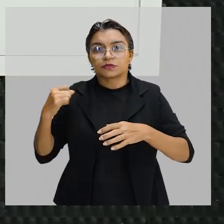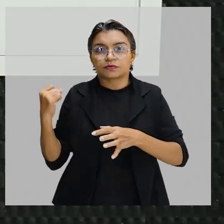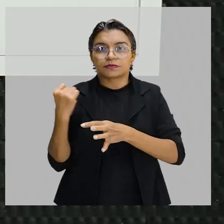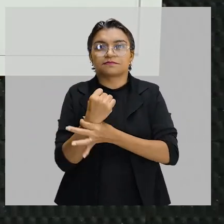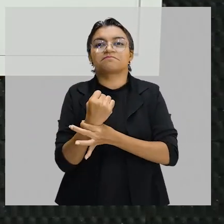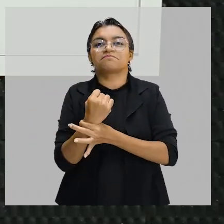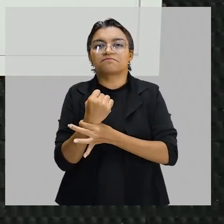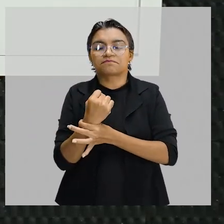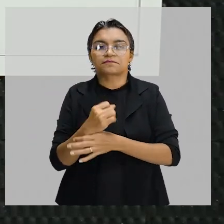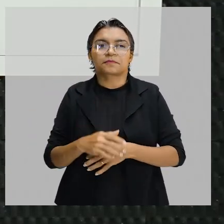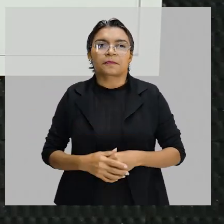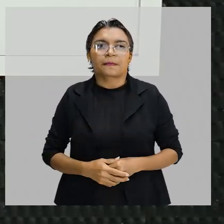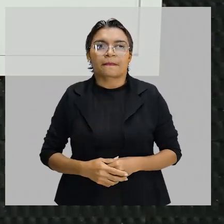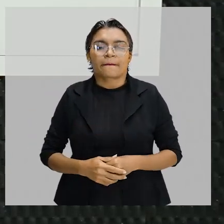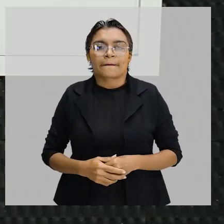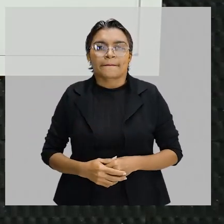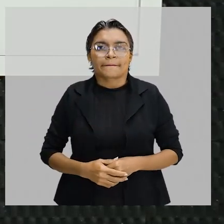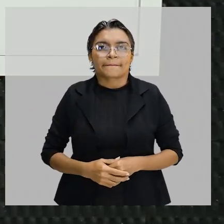garantir,